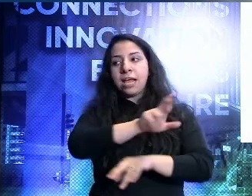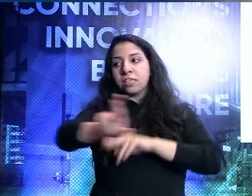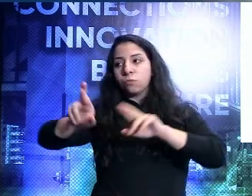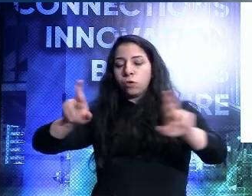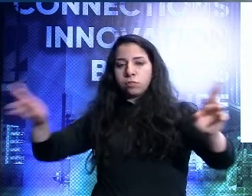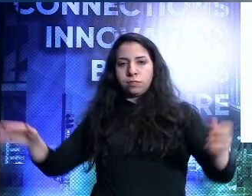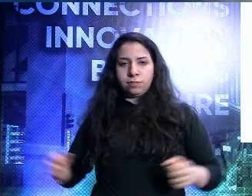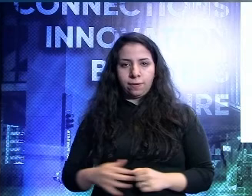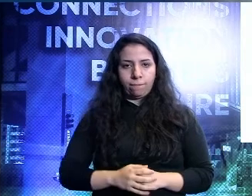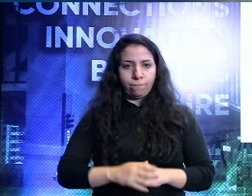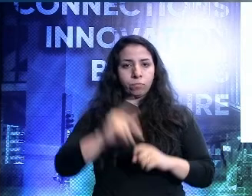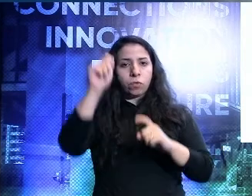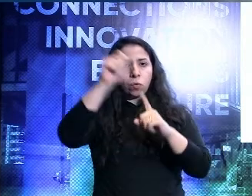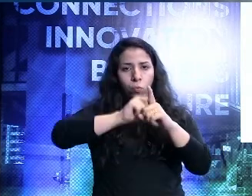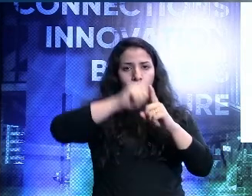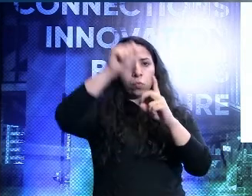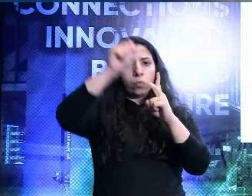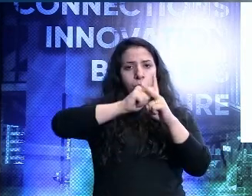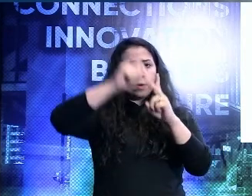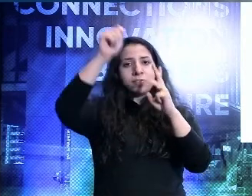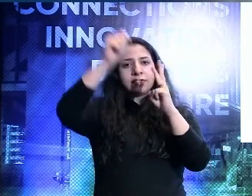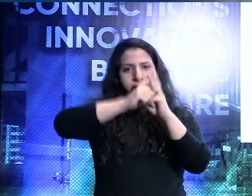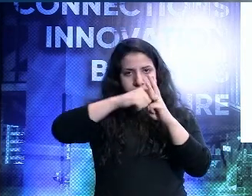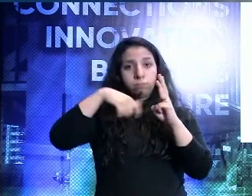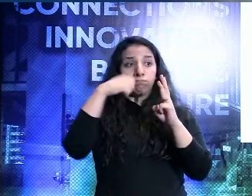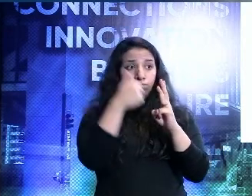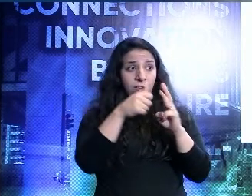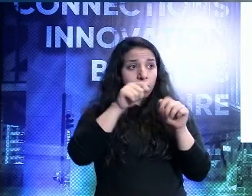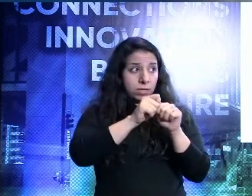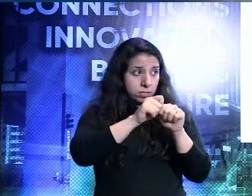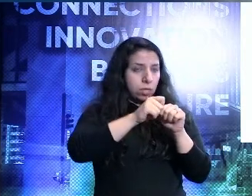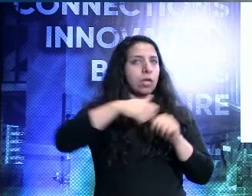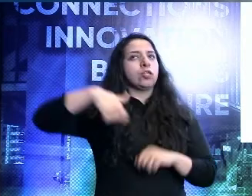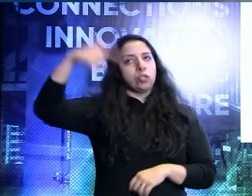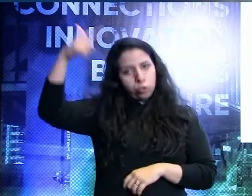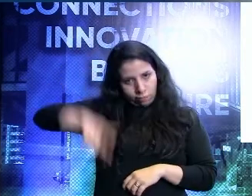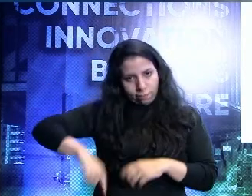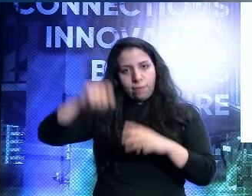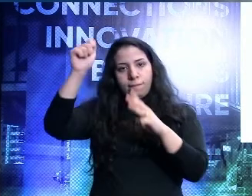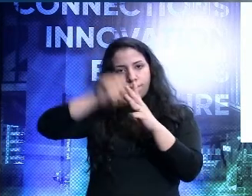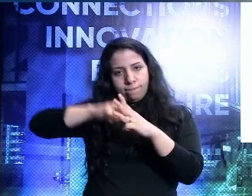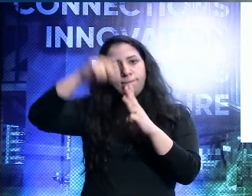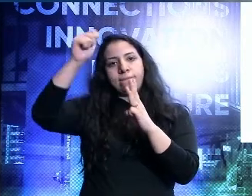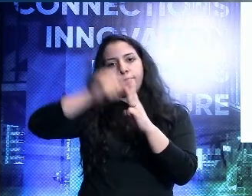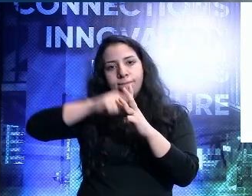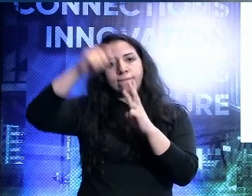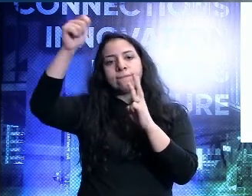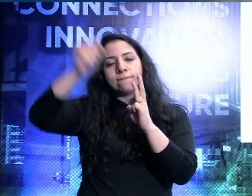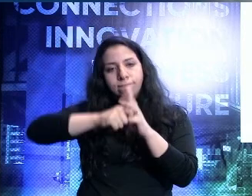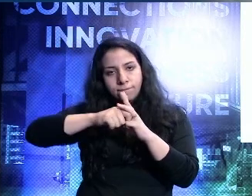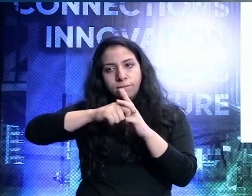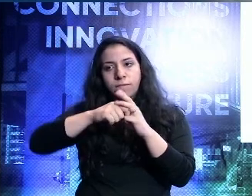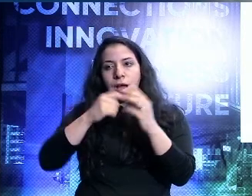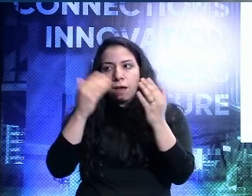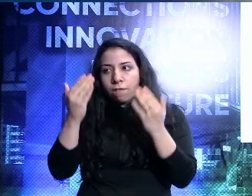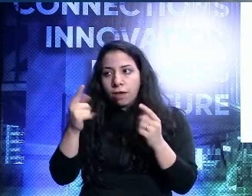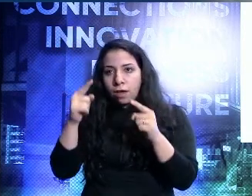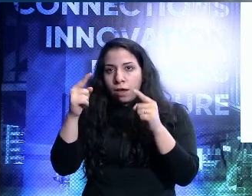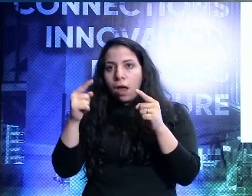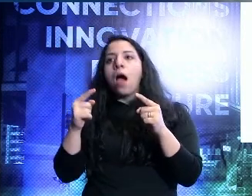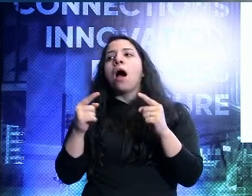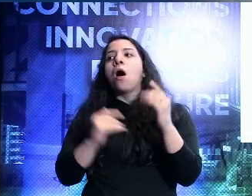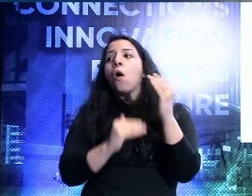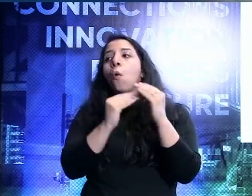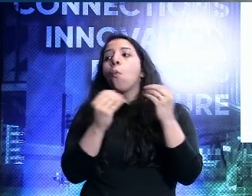meses. A cada 3 meses eu faço isso tudo. Você pega, mede, faz acontecer, mede de